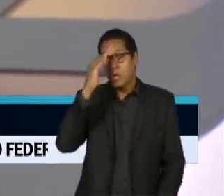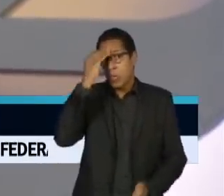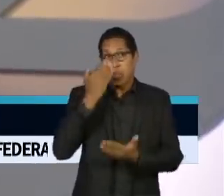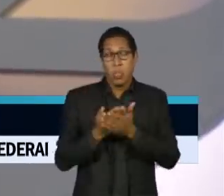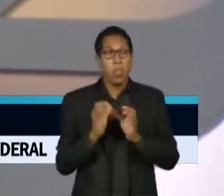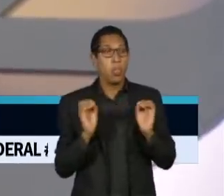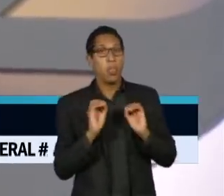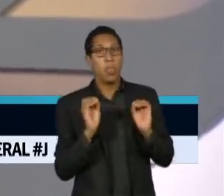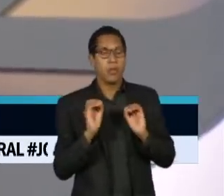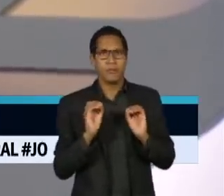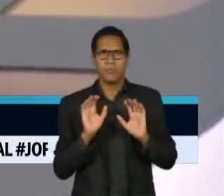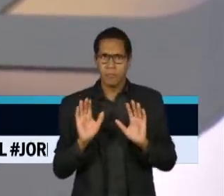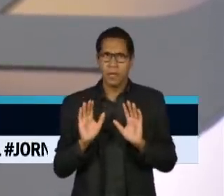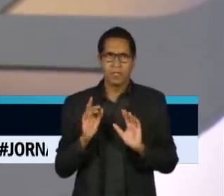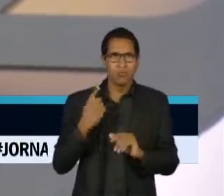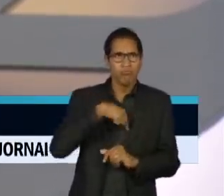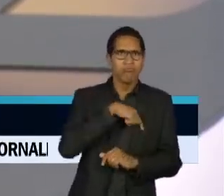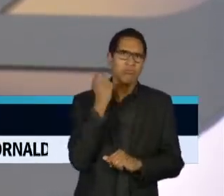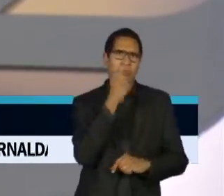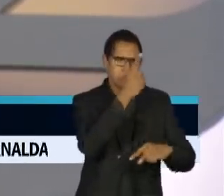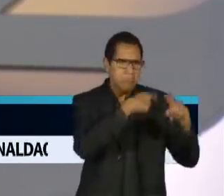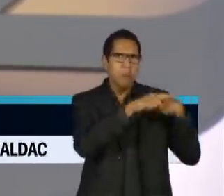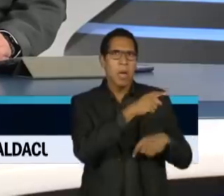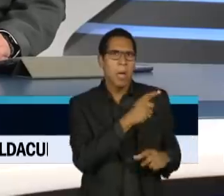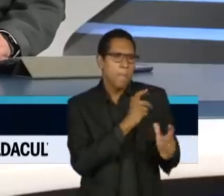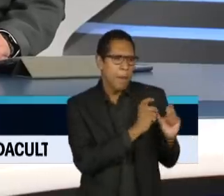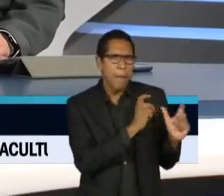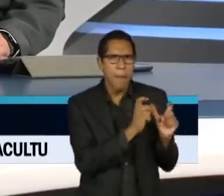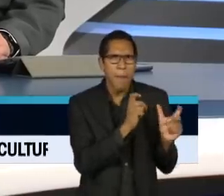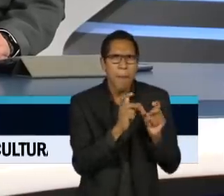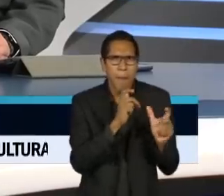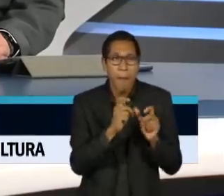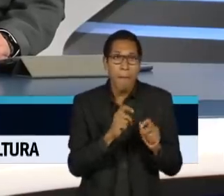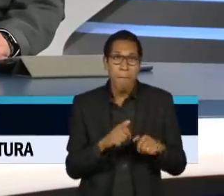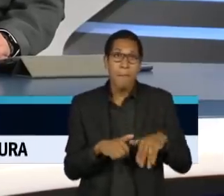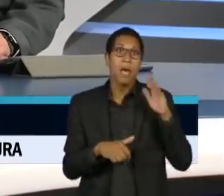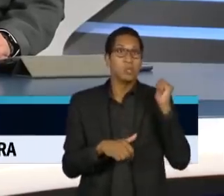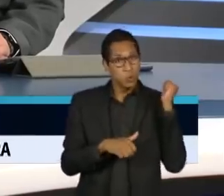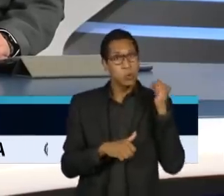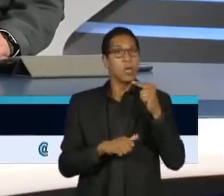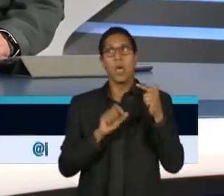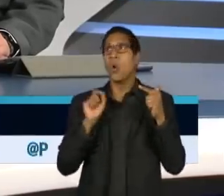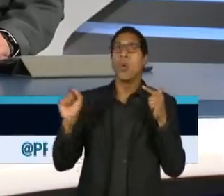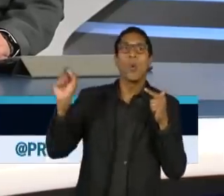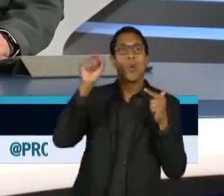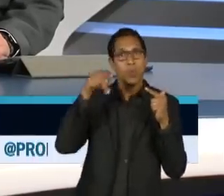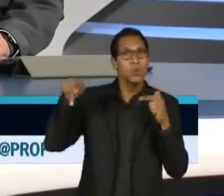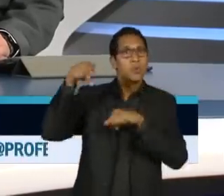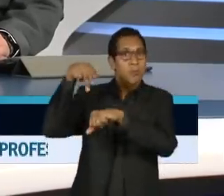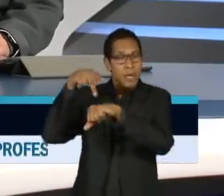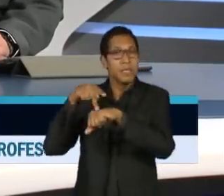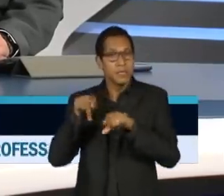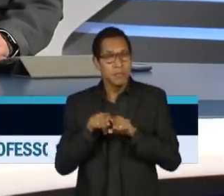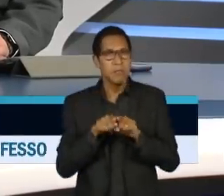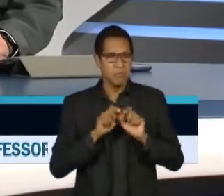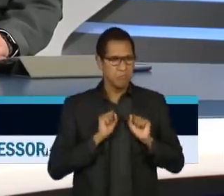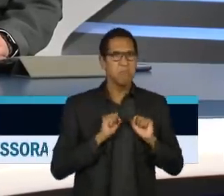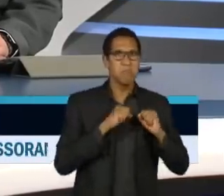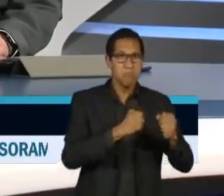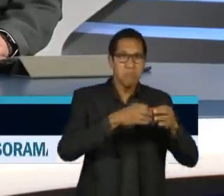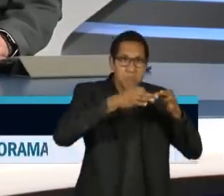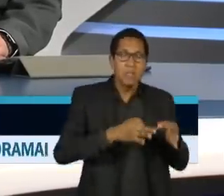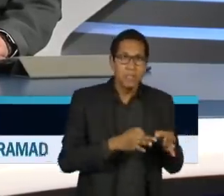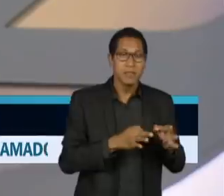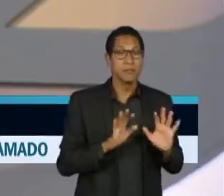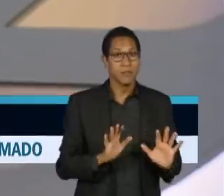de vacinação maior do que alguns países desenvolvidos. Eu acho que a gente já se equipou e tem a capacidade de resposta para continuar